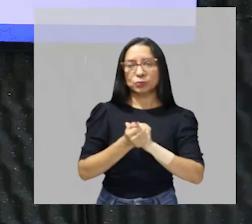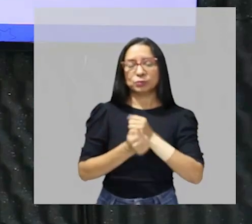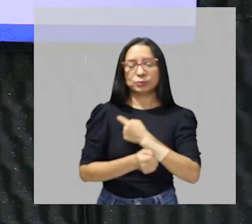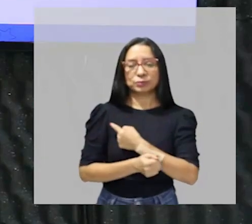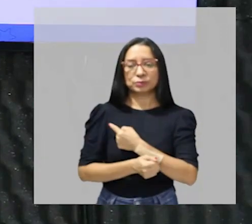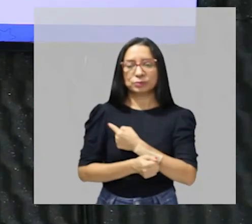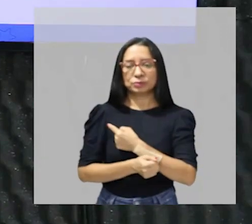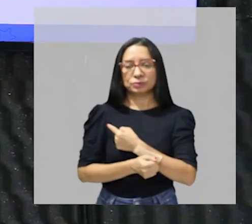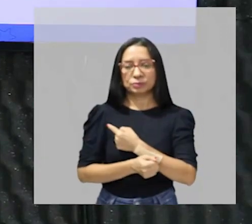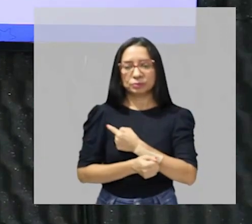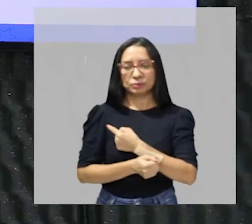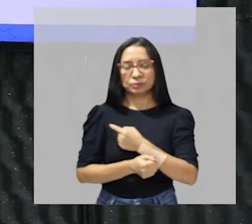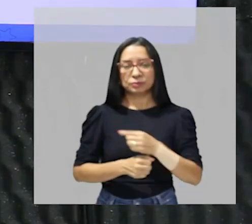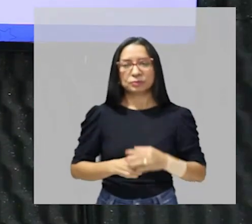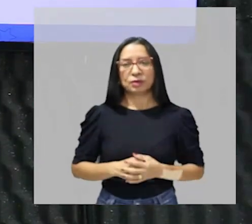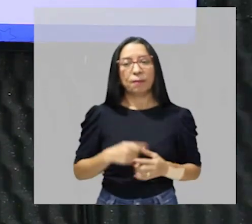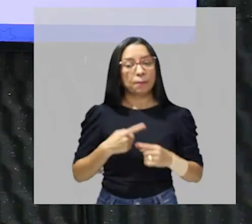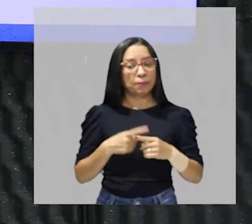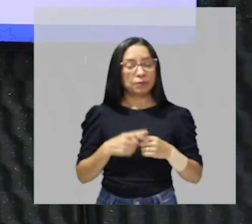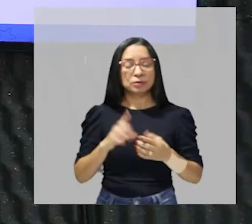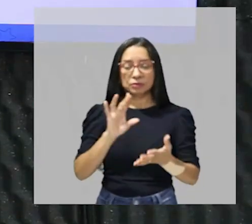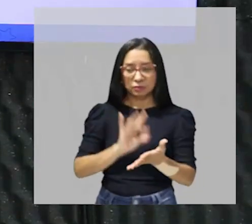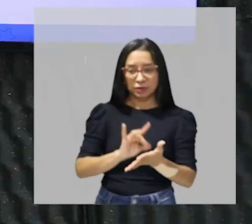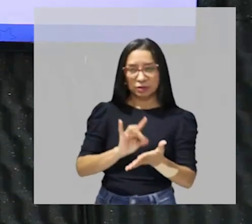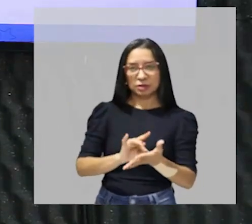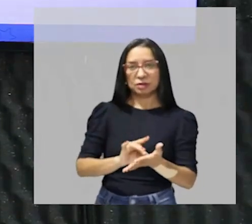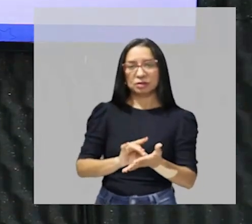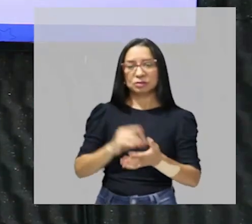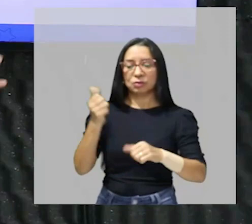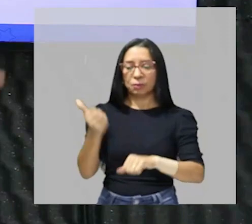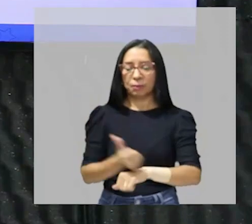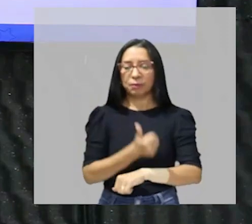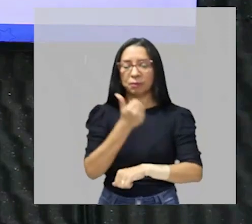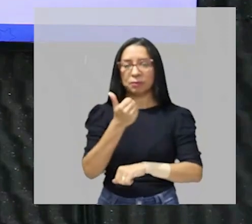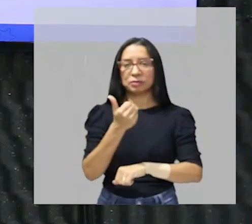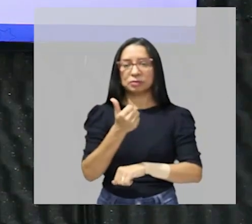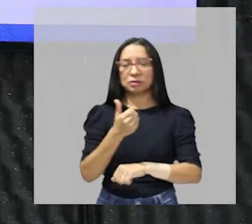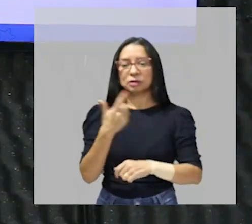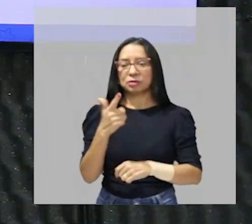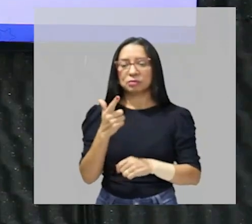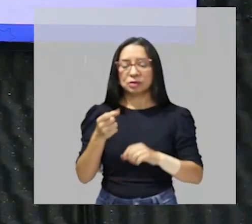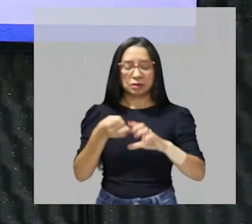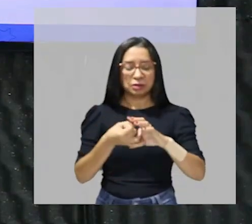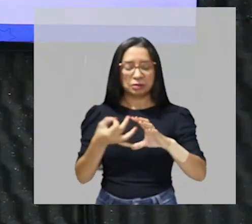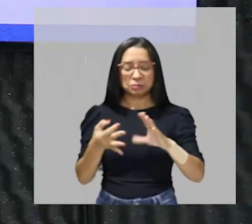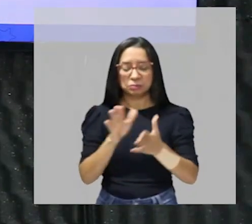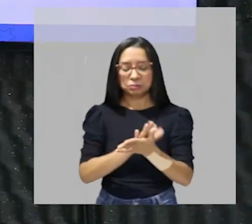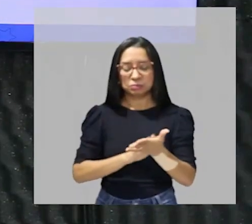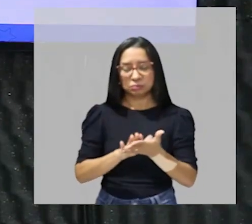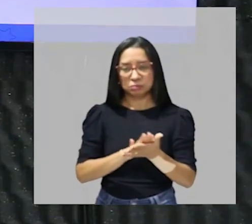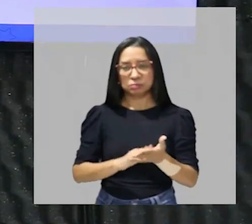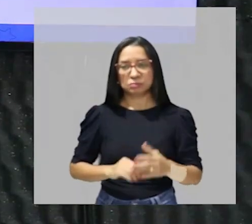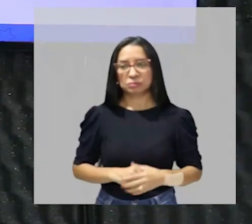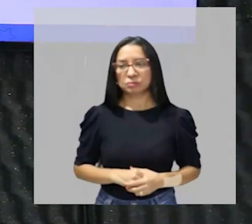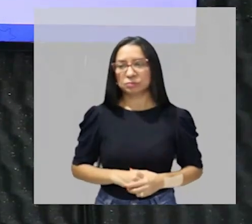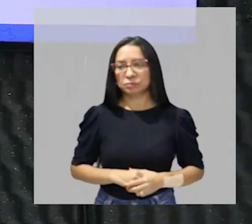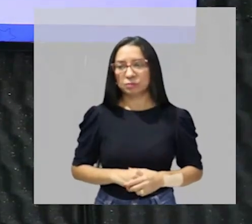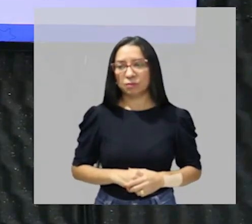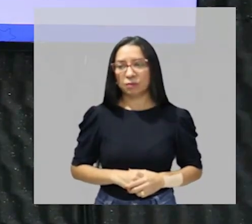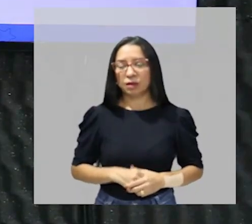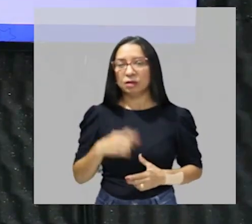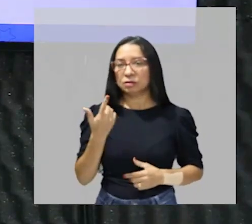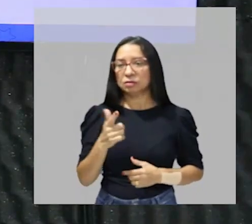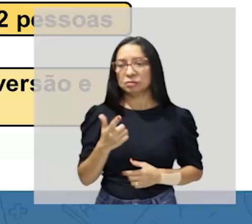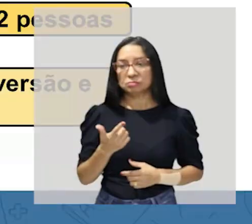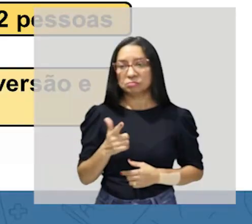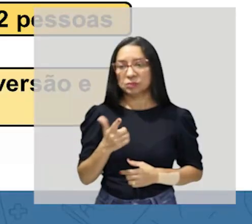alguma coisa junto. Porque, de fato, chegaram os dois melhores. Não tem nenhuma característica dessa aqui. Não